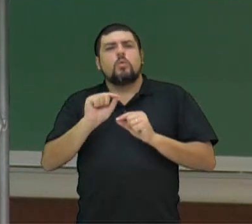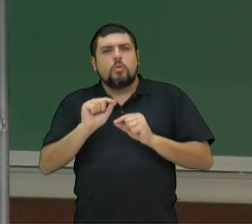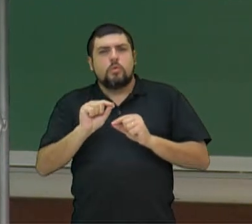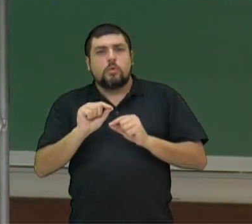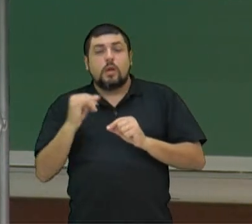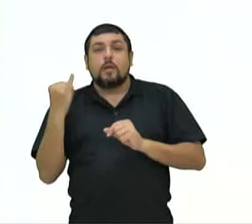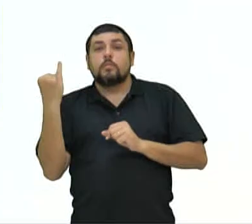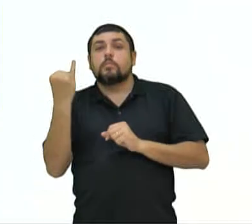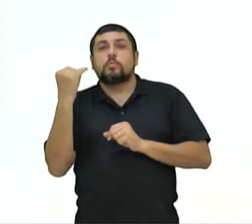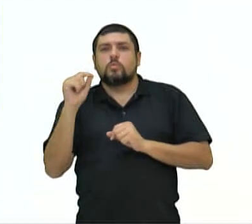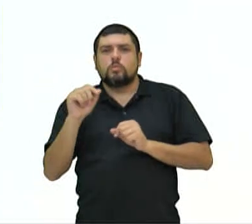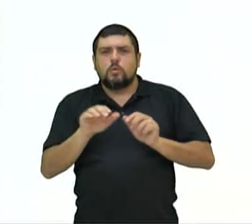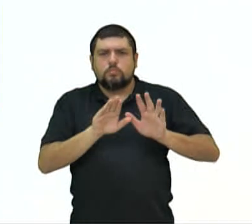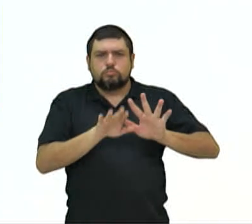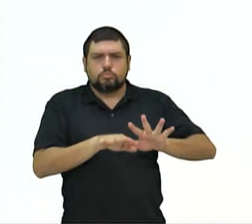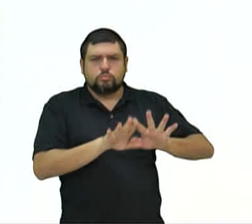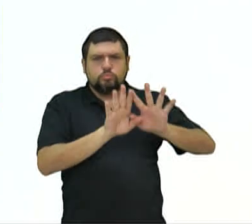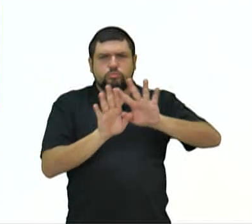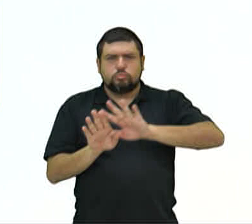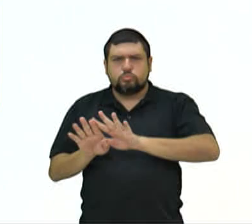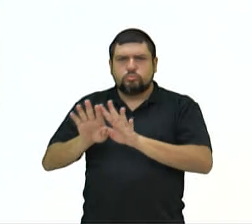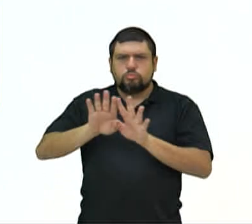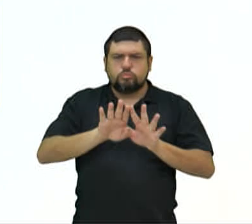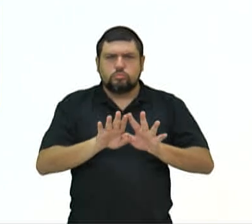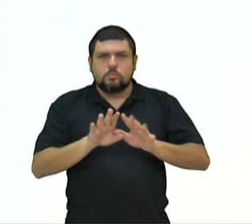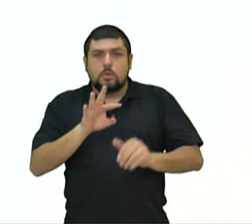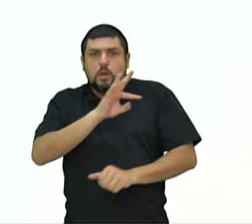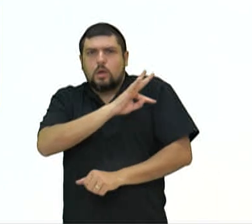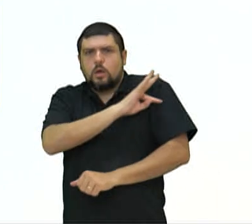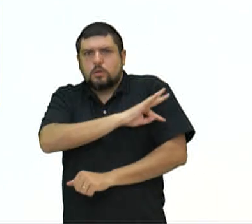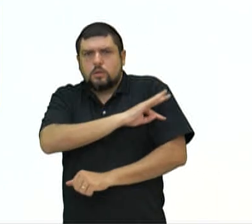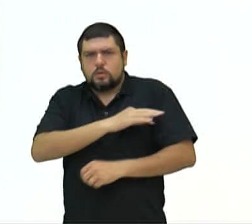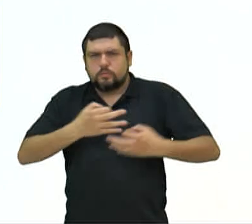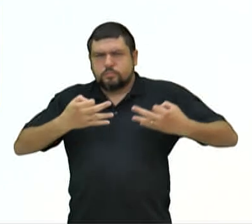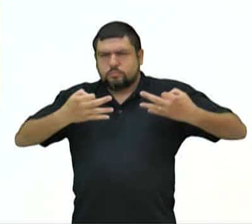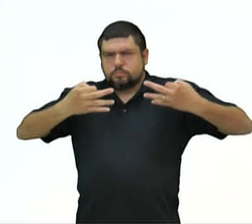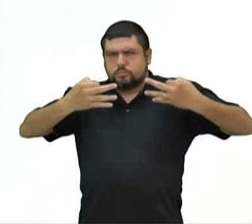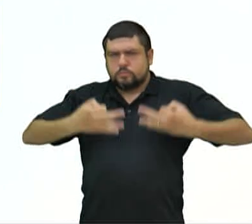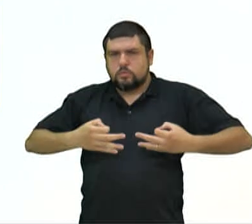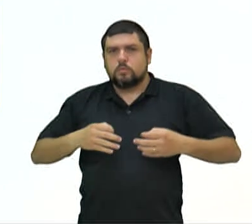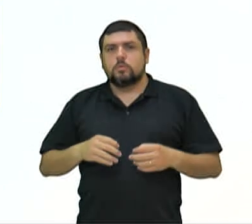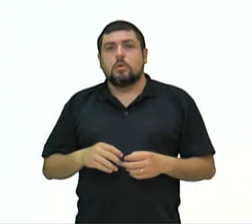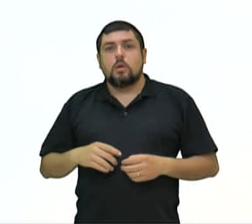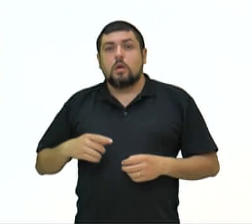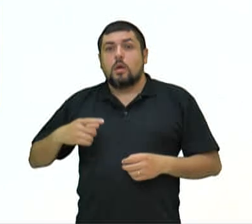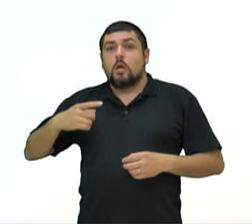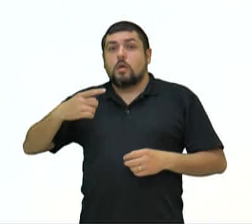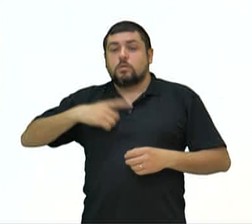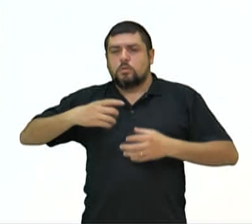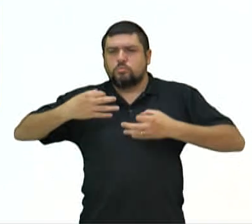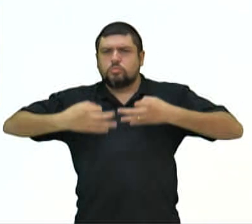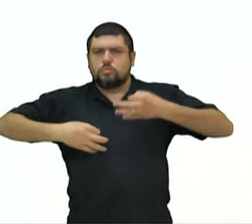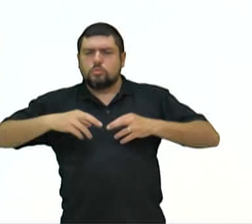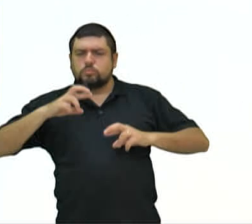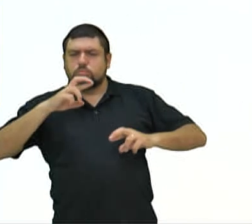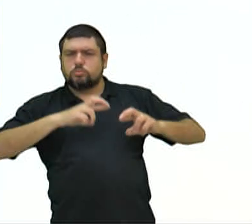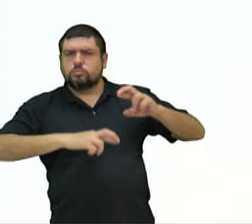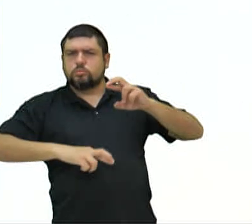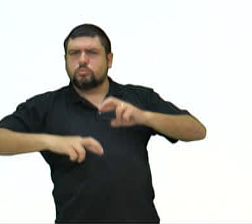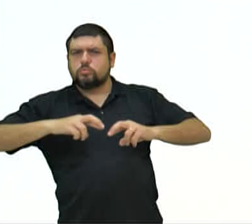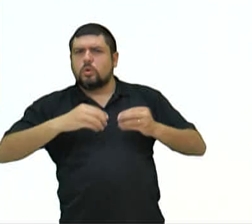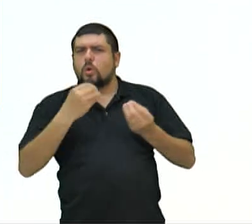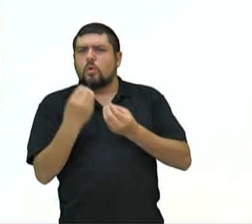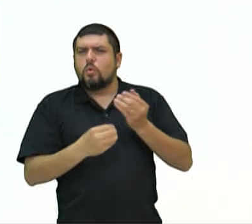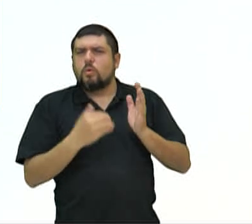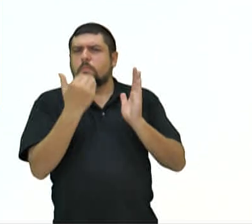realização técnica do movimento. Os movimentos realizados são julgados segundo padrões técnicos estabelecidos